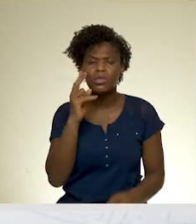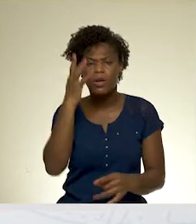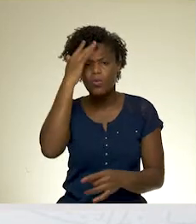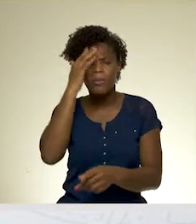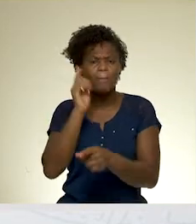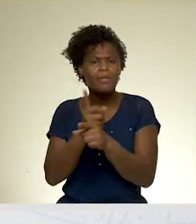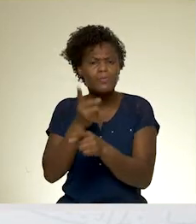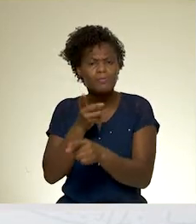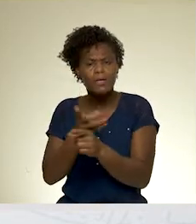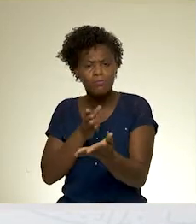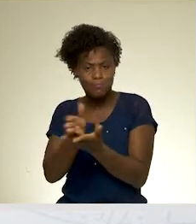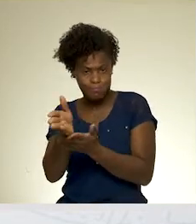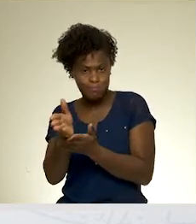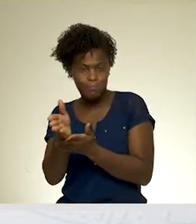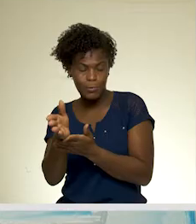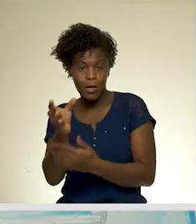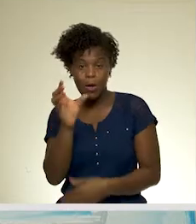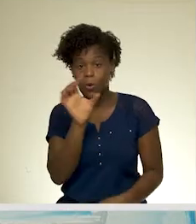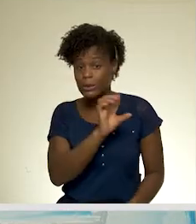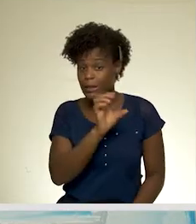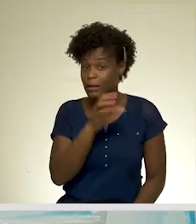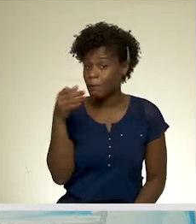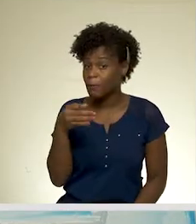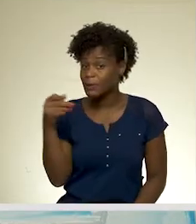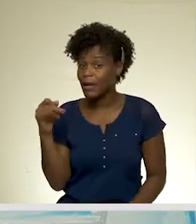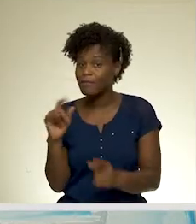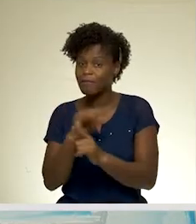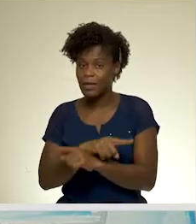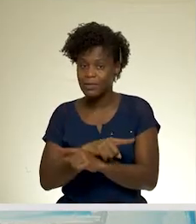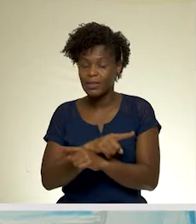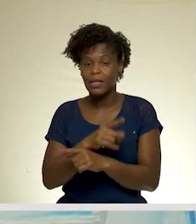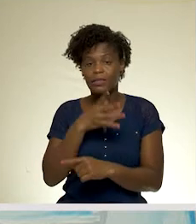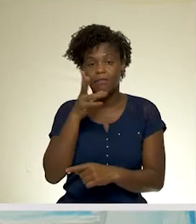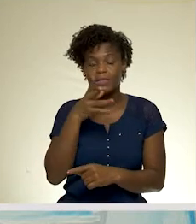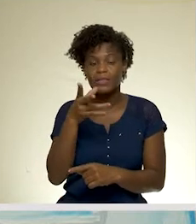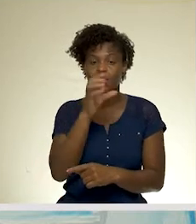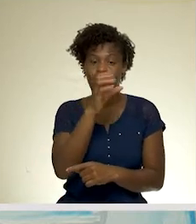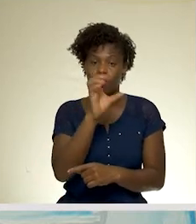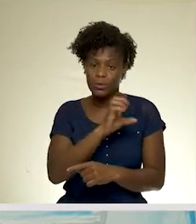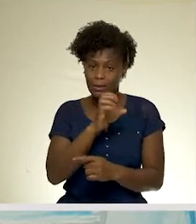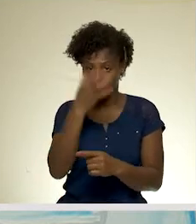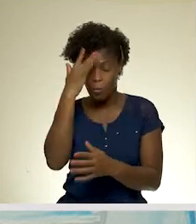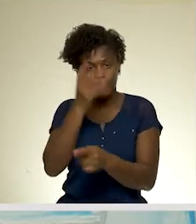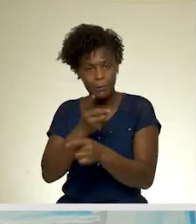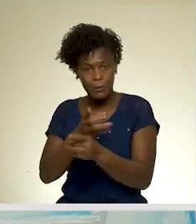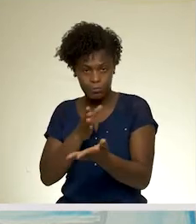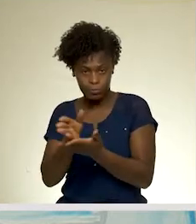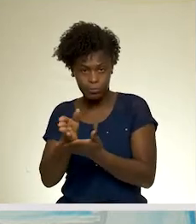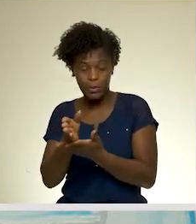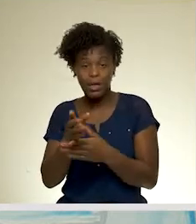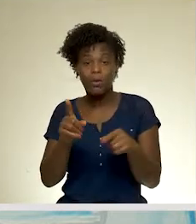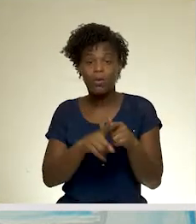da proporcionalidade inversa. Reforço aqui, constante da proporcionalidade inversa é